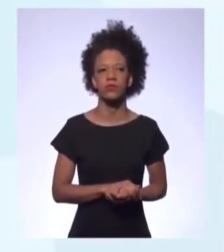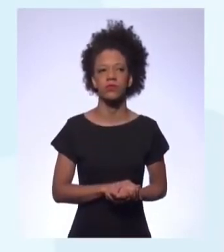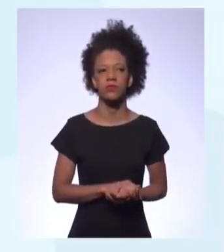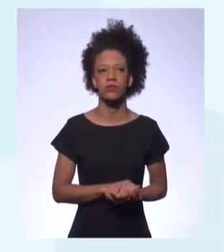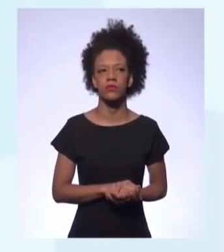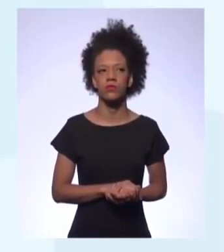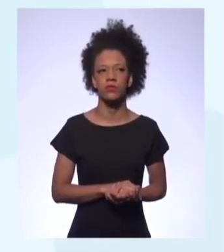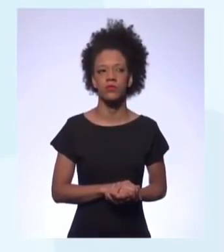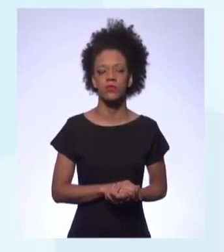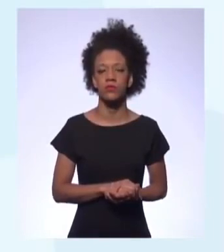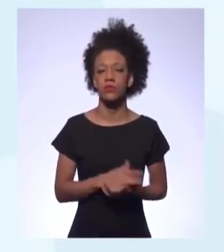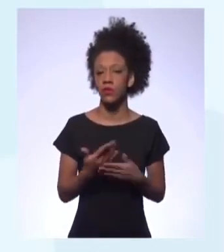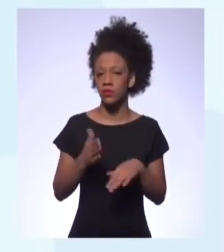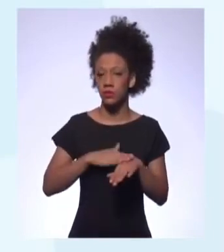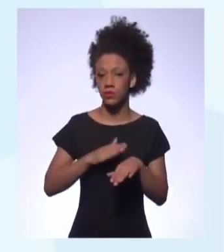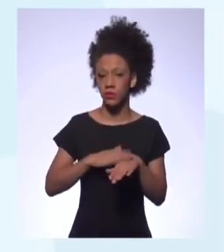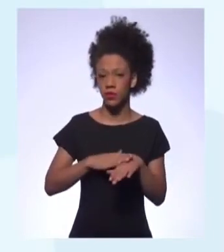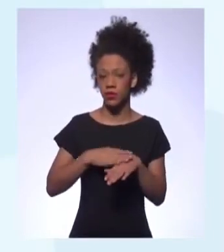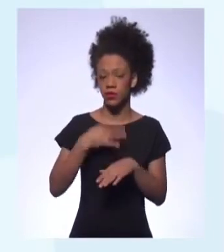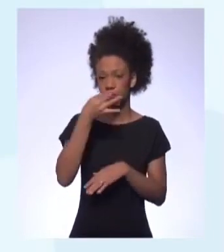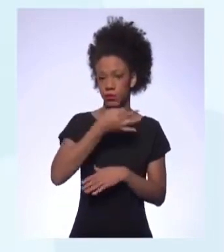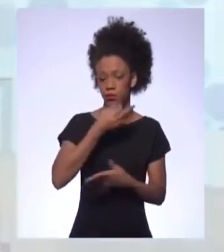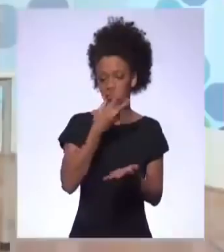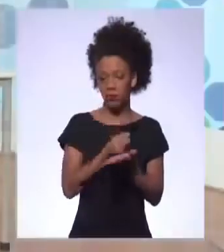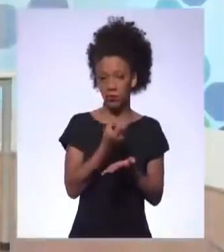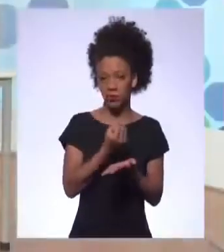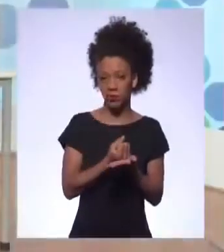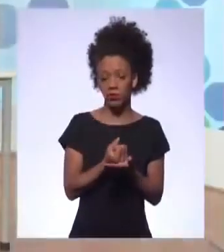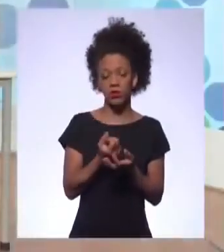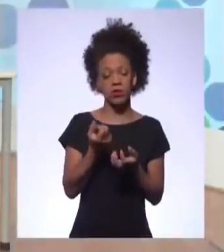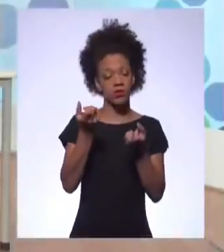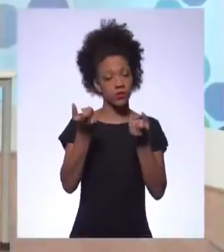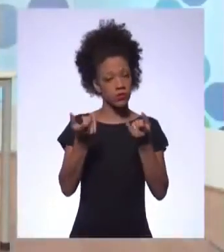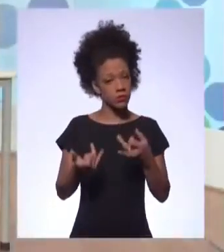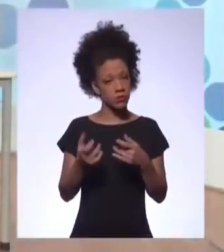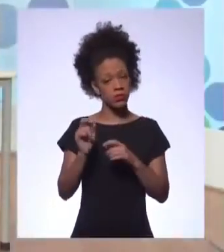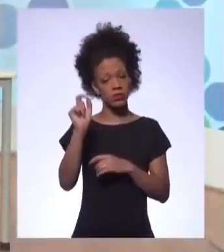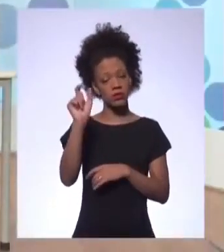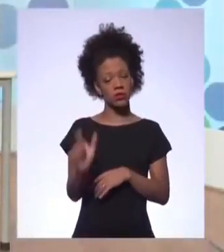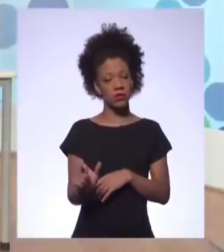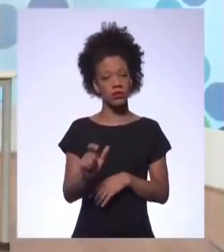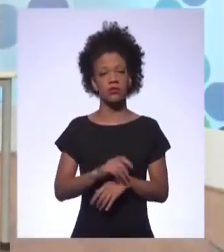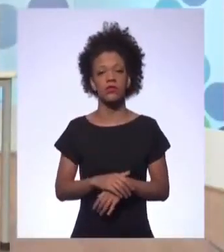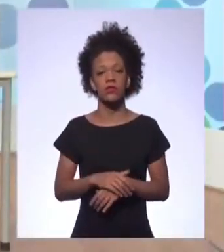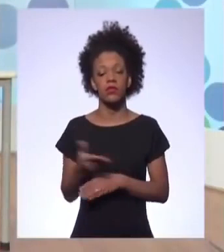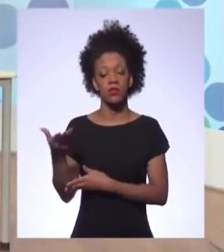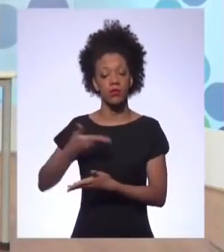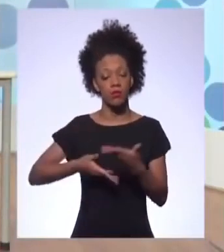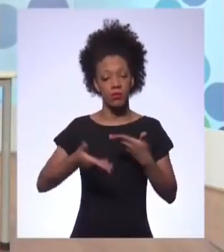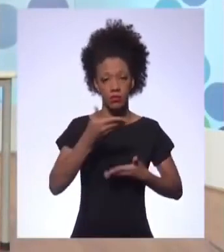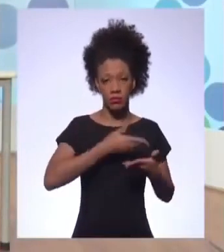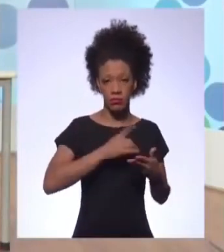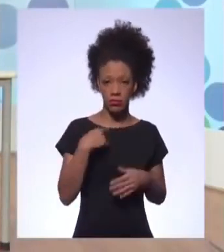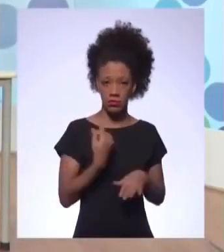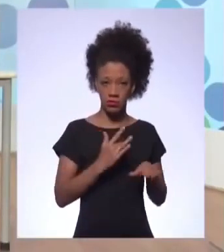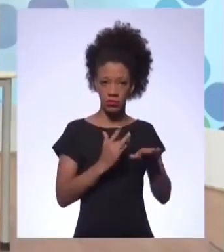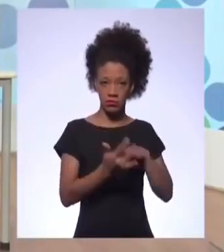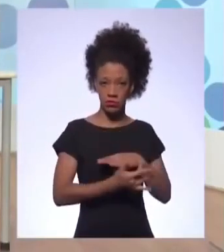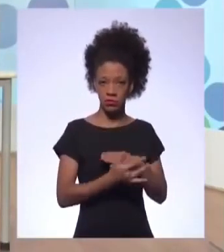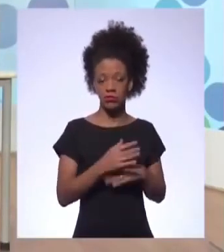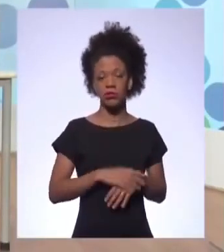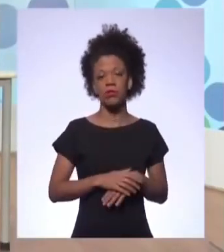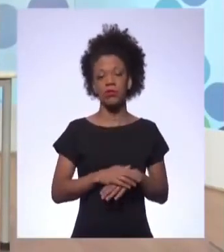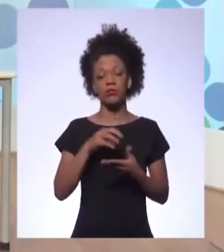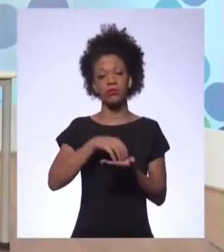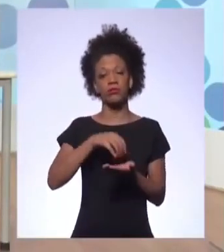composição, né? Faça um podcast, um vídeo e diga quem é você. Show it to us. compartilhe conosco lá no Centro de Mídias.